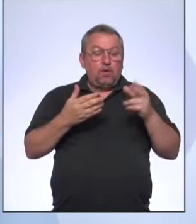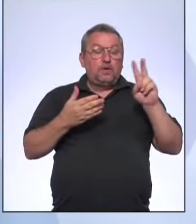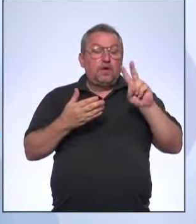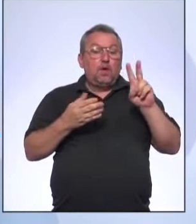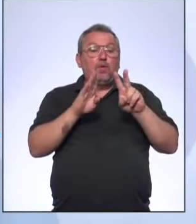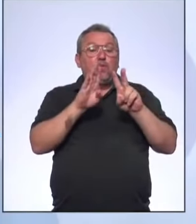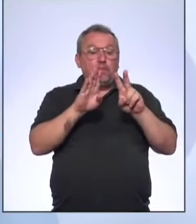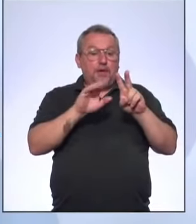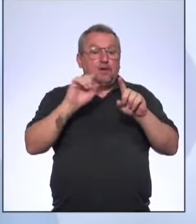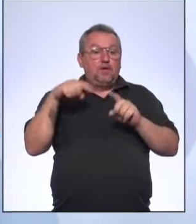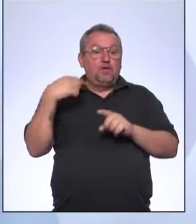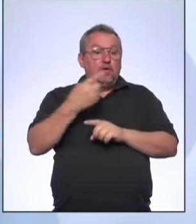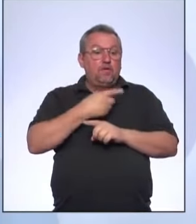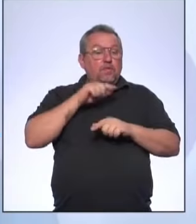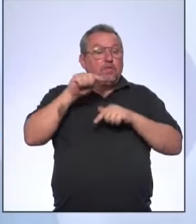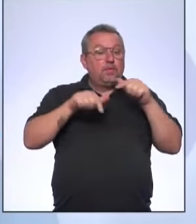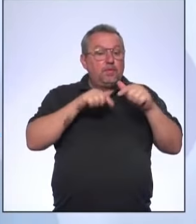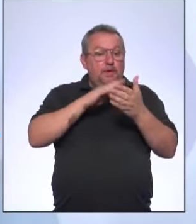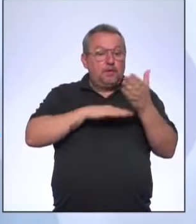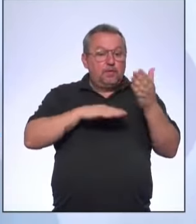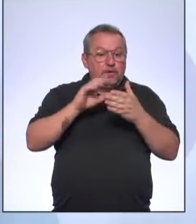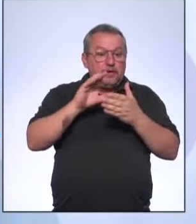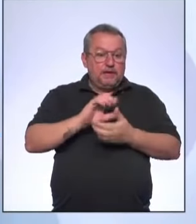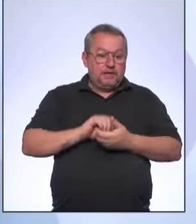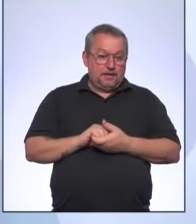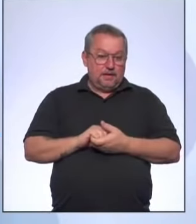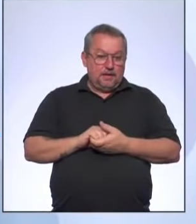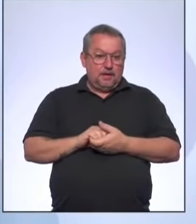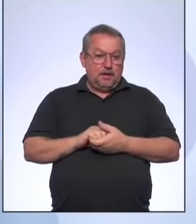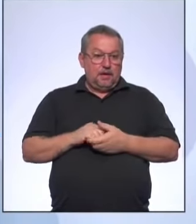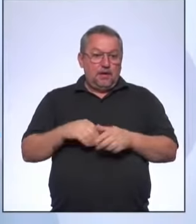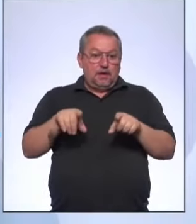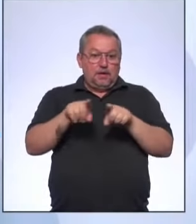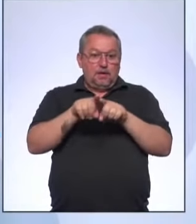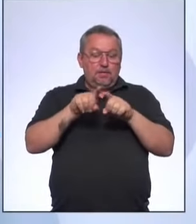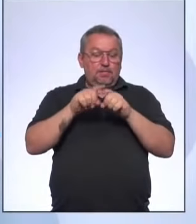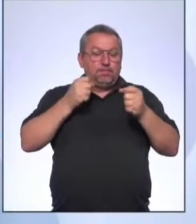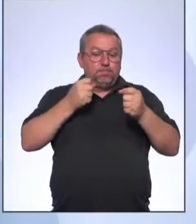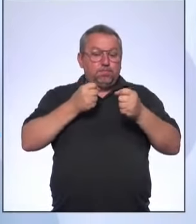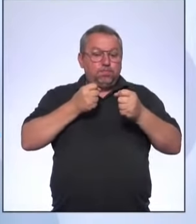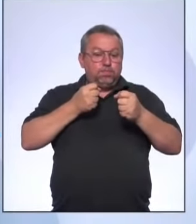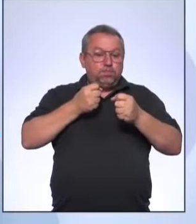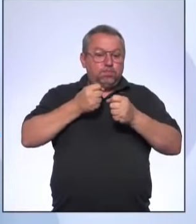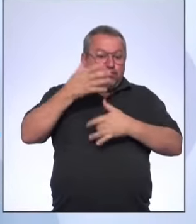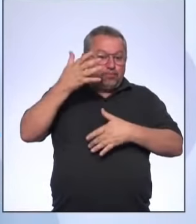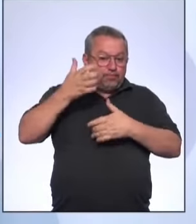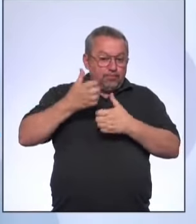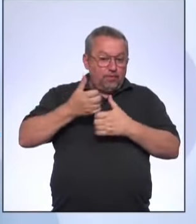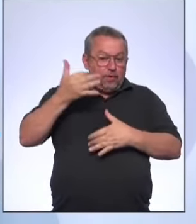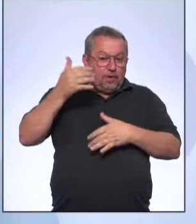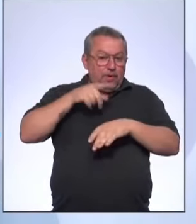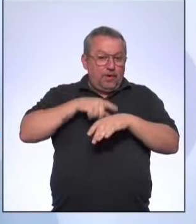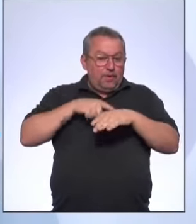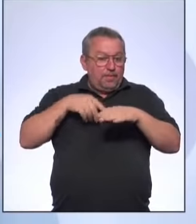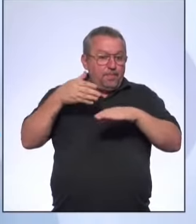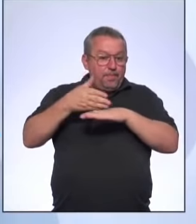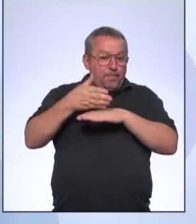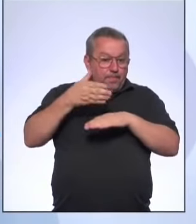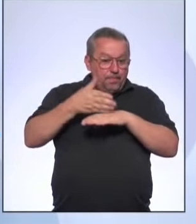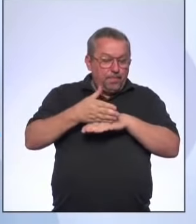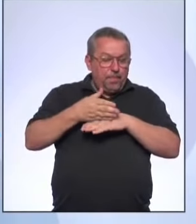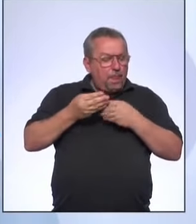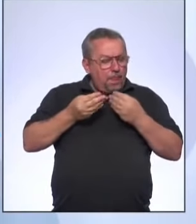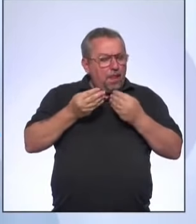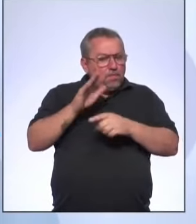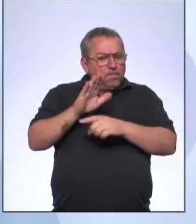né o segundo bimestre nós vamos trabalhar todas essas é e também o chat vai ser o nosso momento de interação deixem